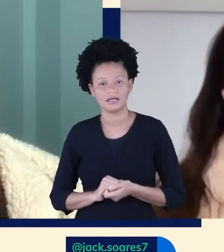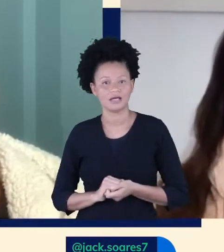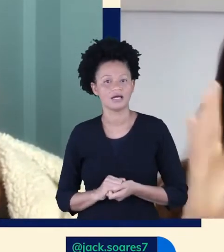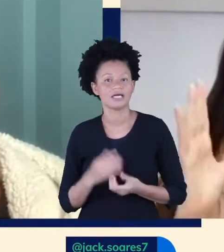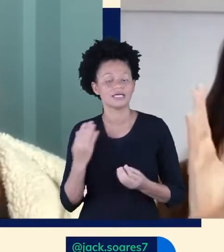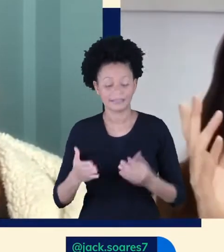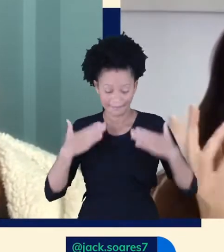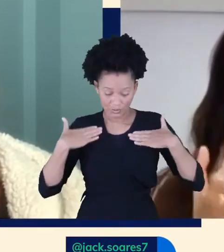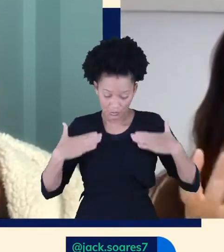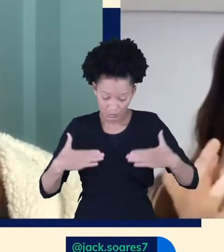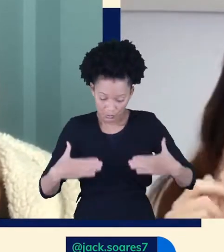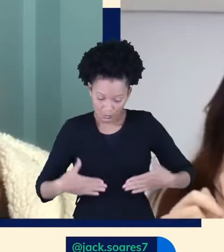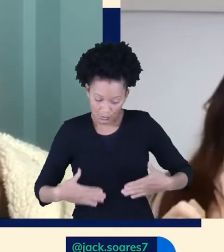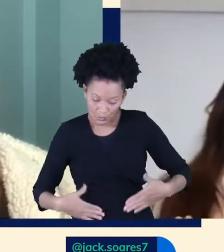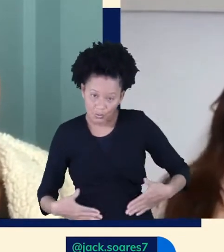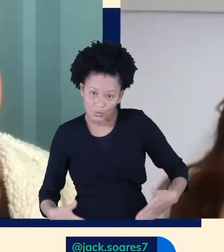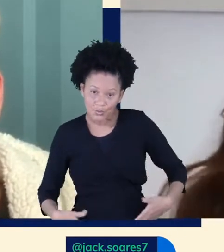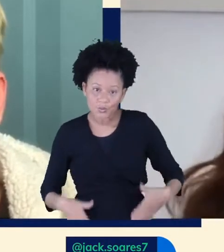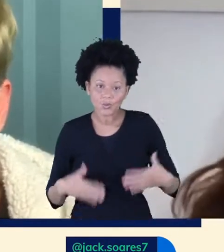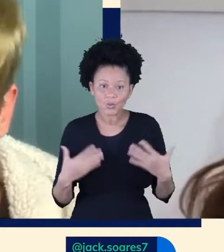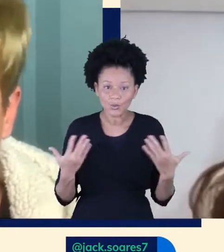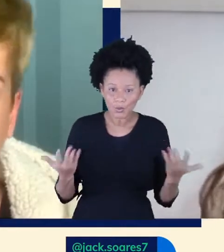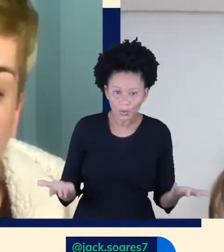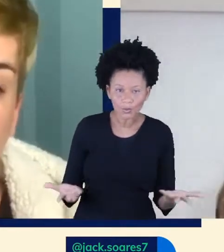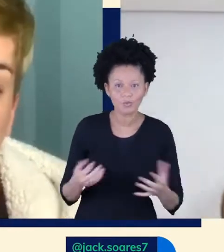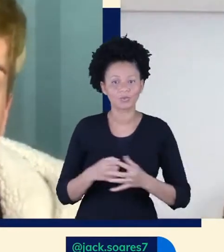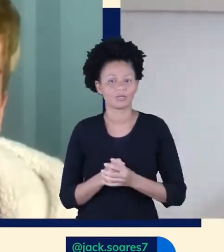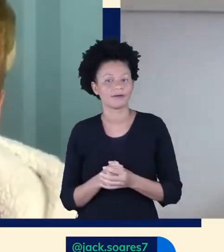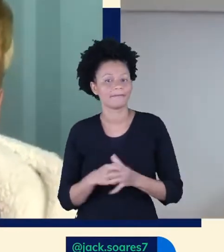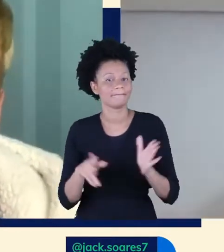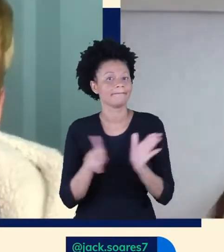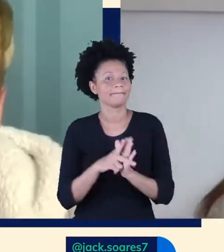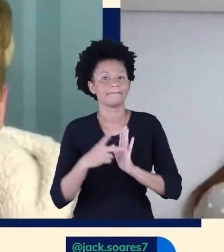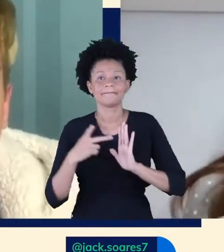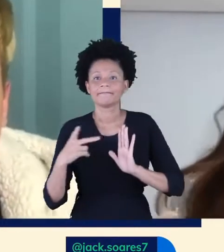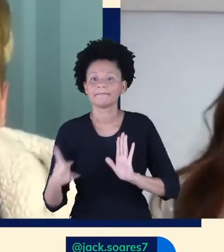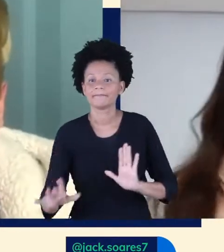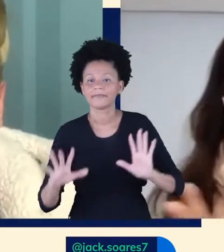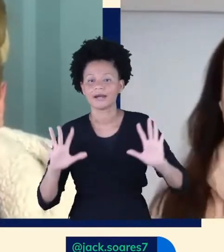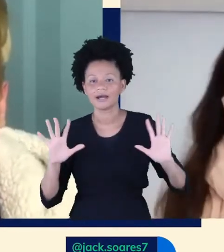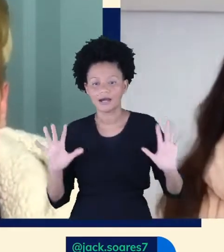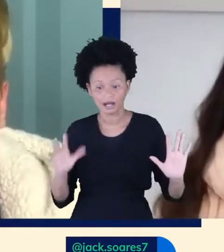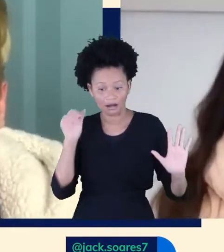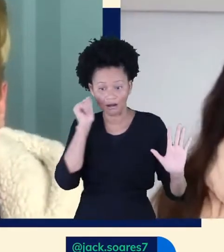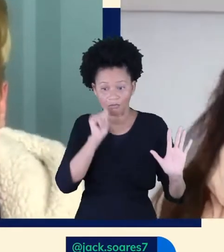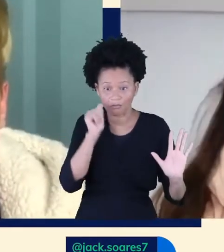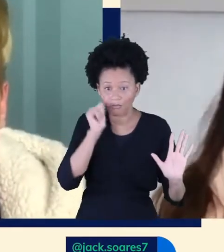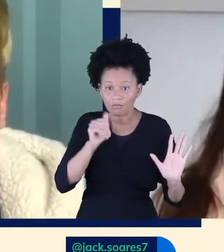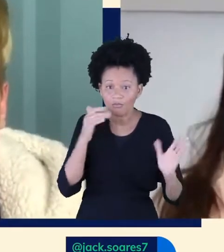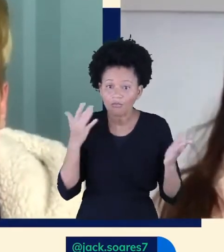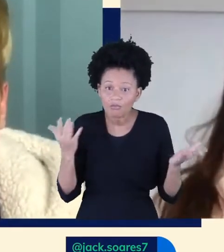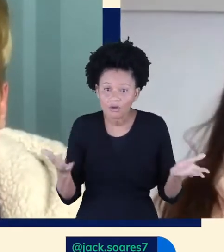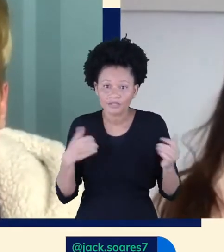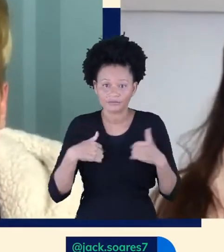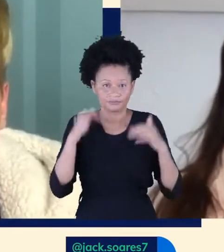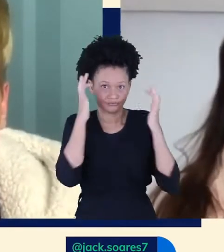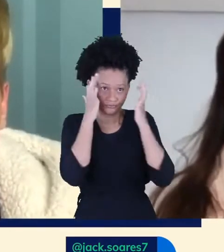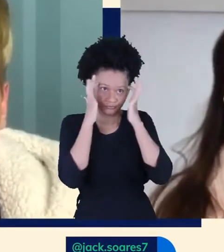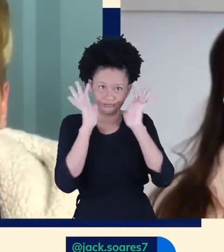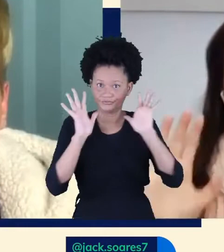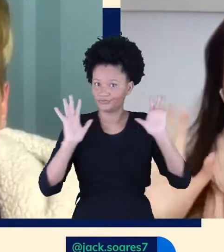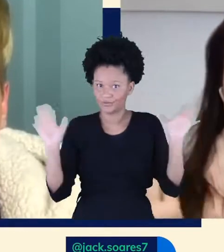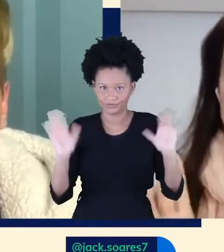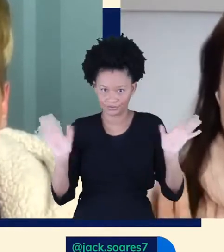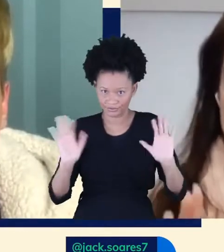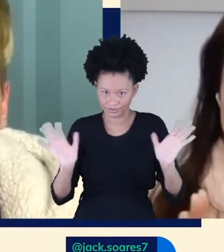Então, gente, essa parte de anatomia é uma coisa que foi negada para nós meninas, né? Então a gente normalmente